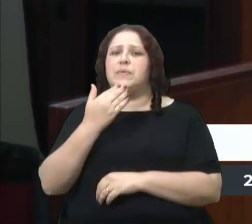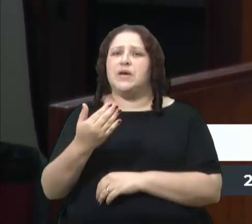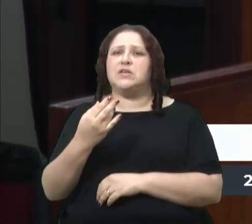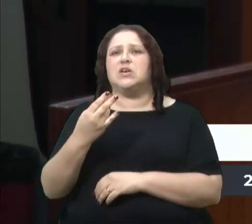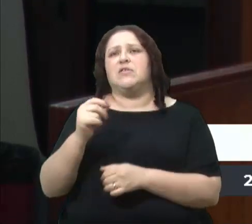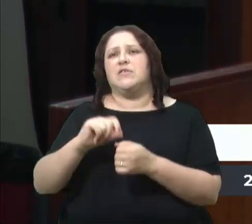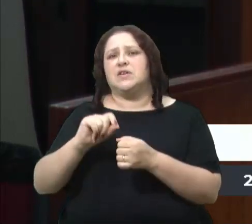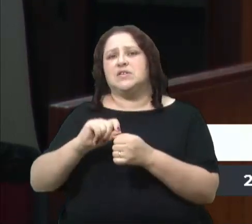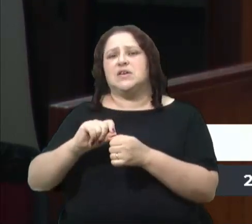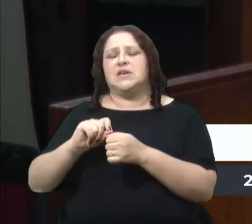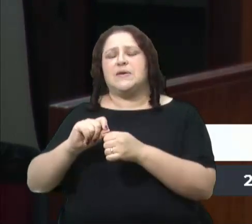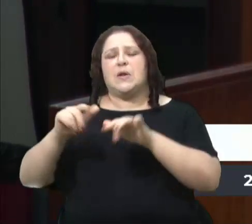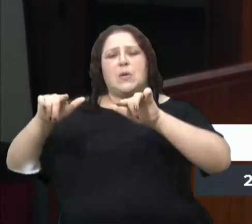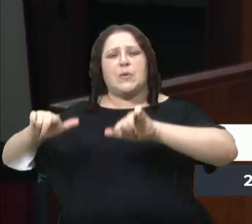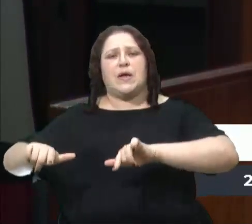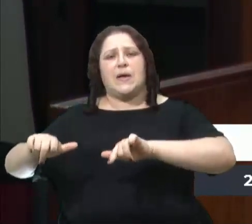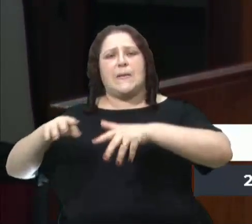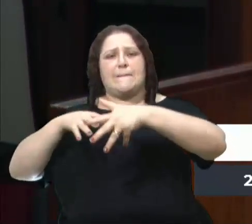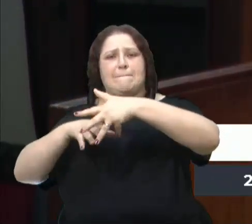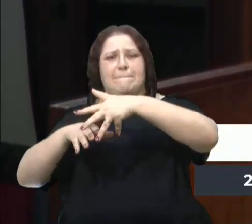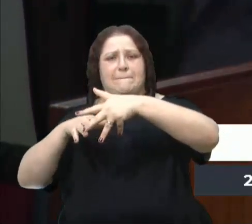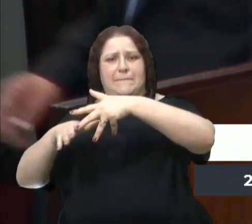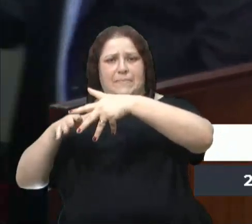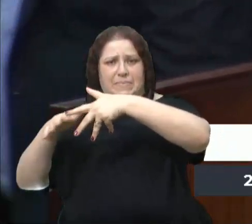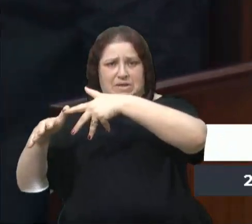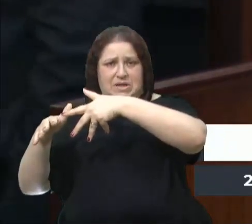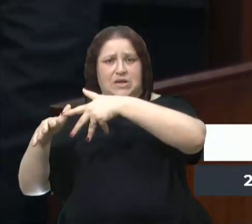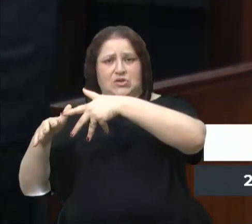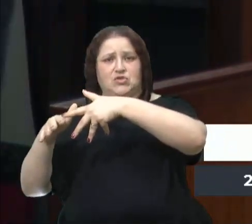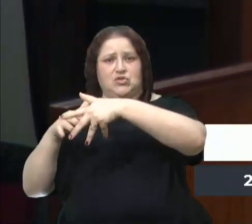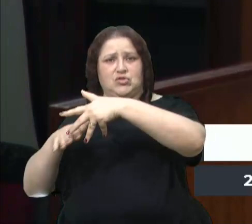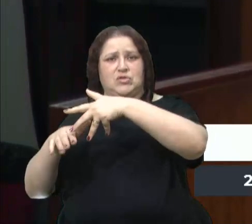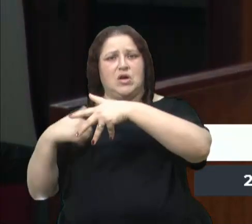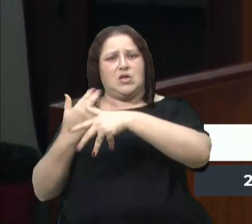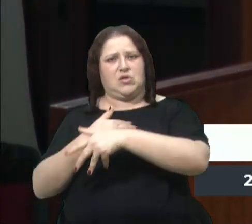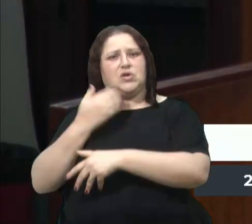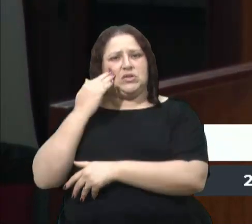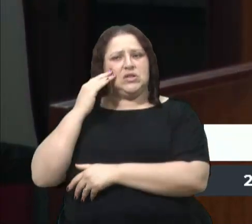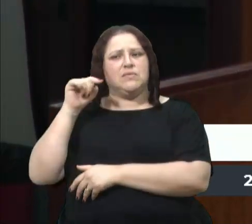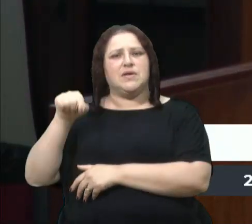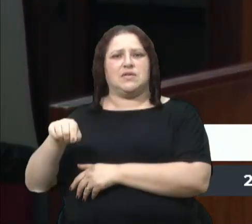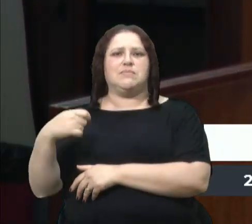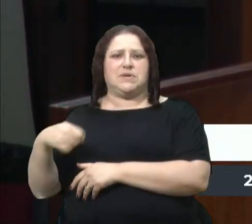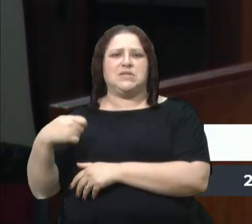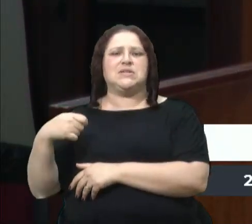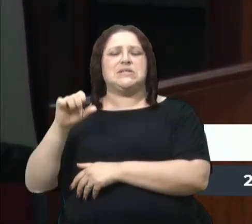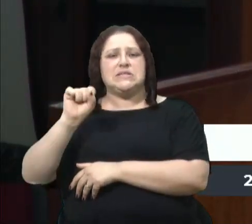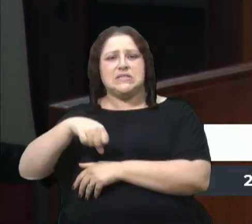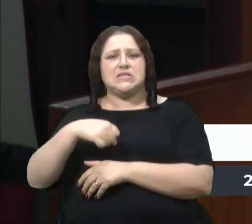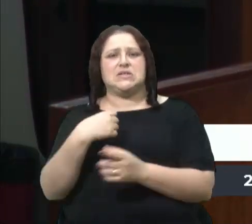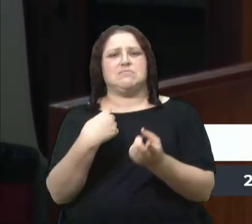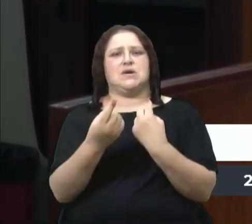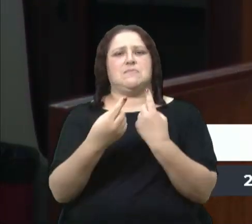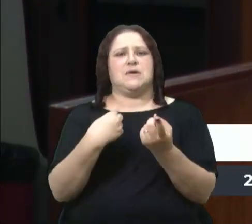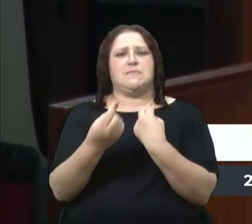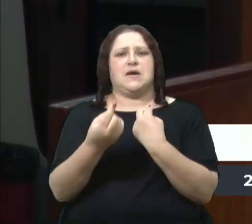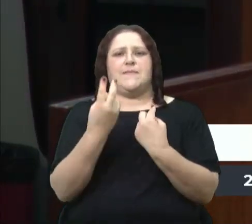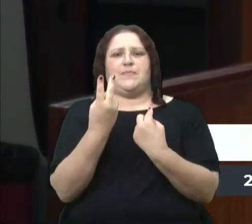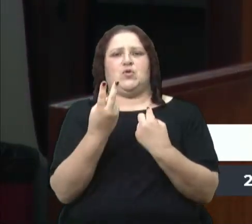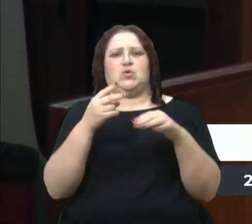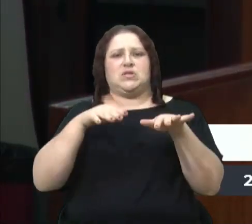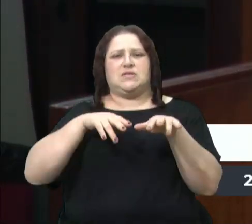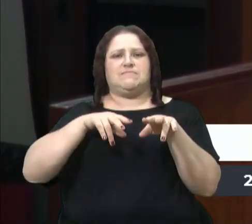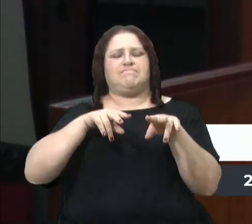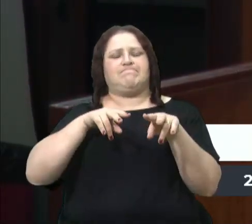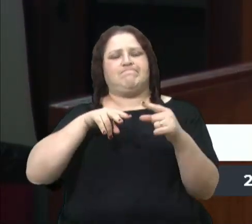de uma praça de pedágio, onde a gente sabe e tem um entendimento que precisa sim ser duplicada. Por